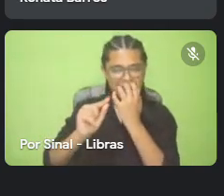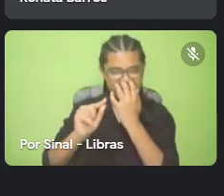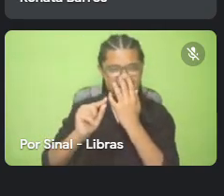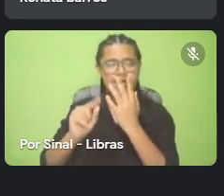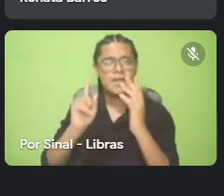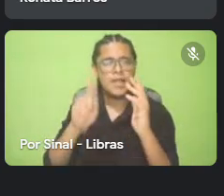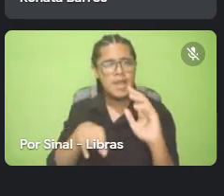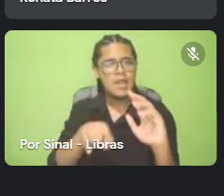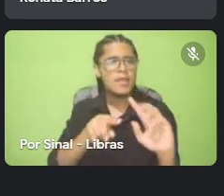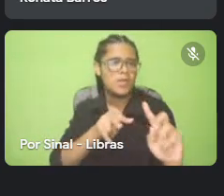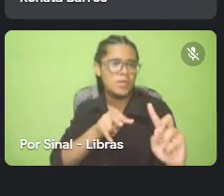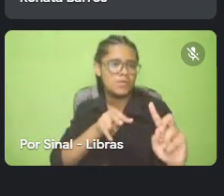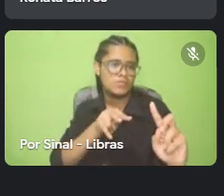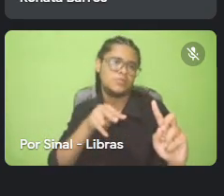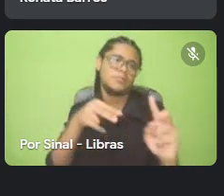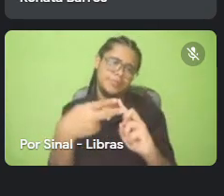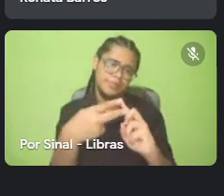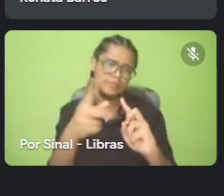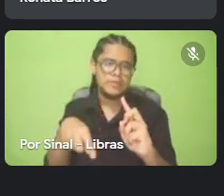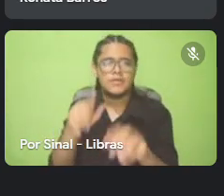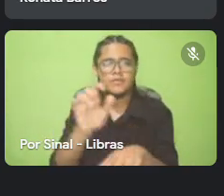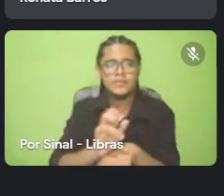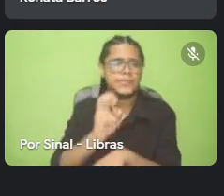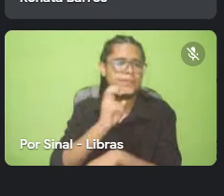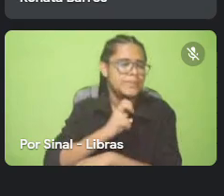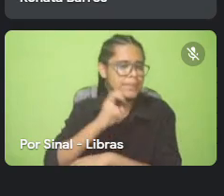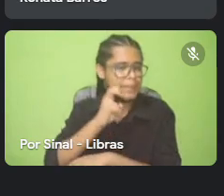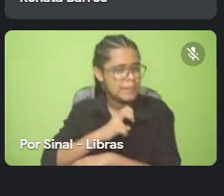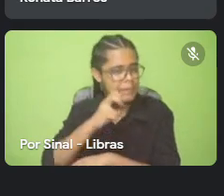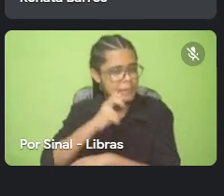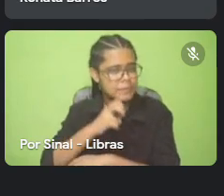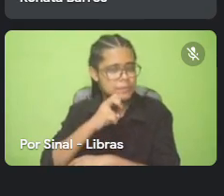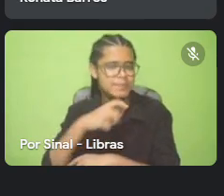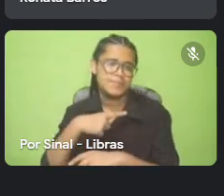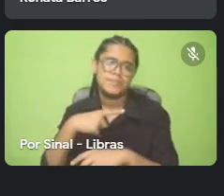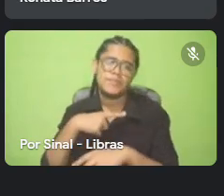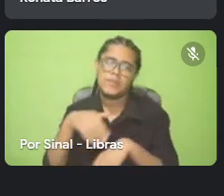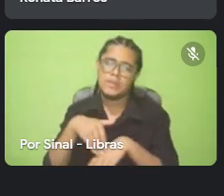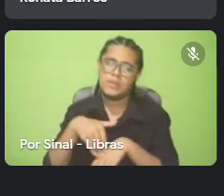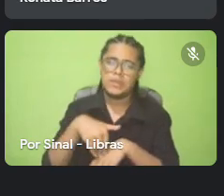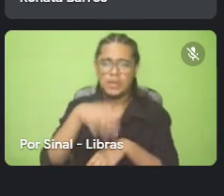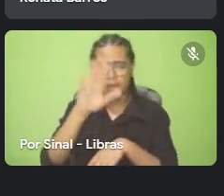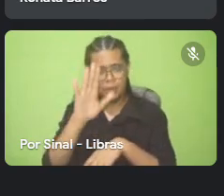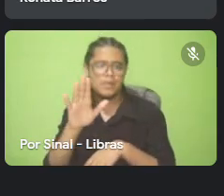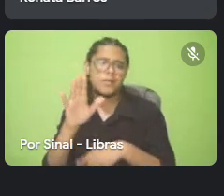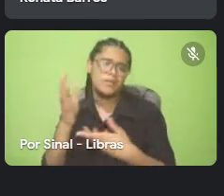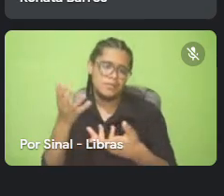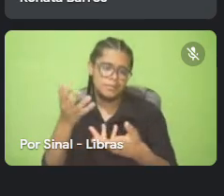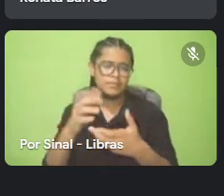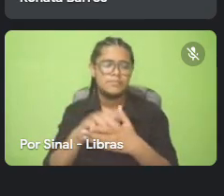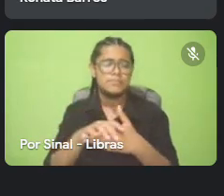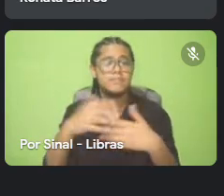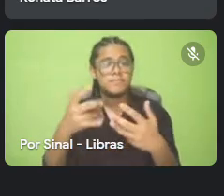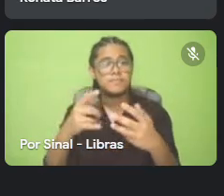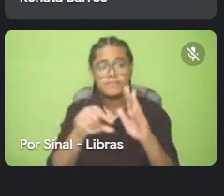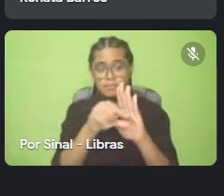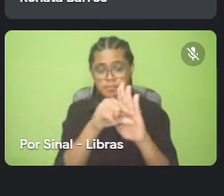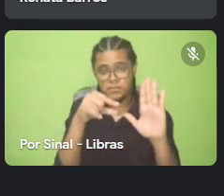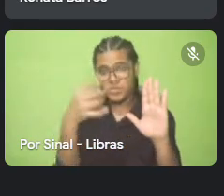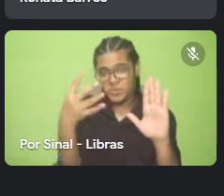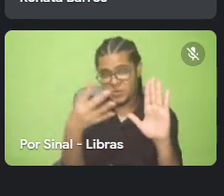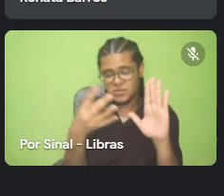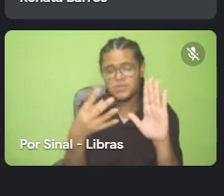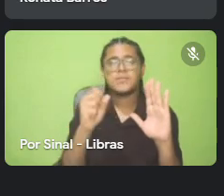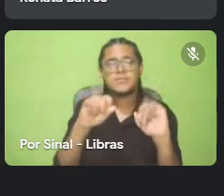Norte está mais propenso a ter como demanda a partir do que a gente vem conversando aqui. O quarto inciso é para quem já tem